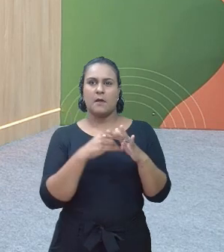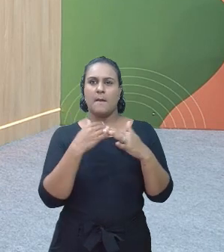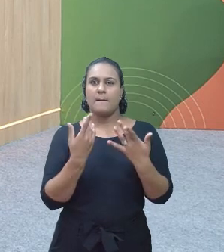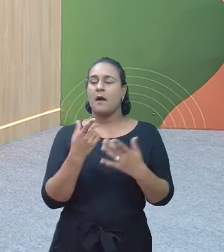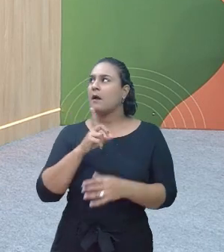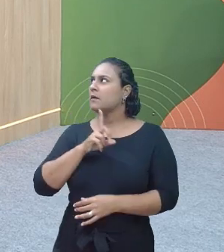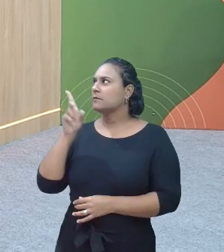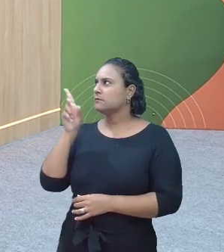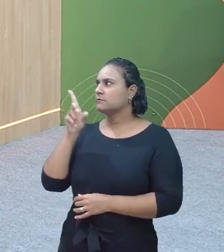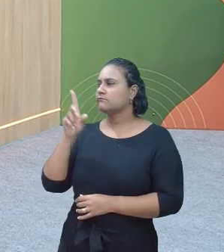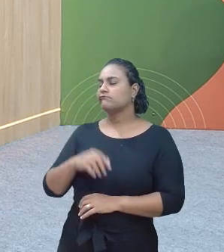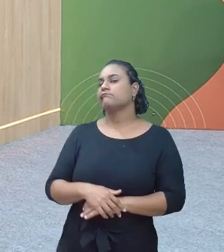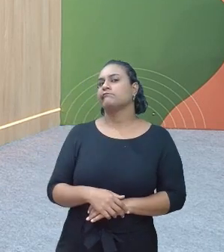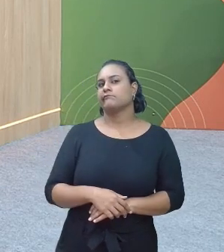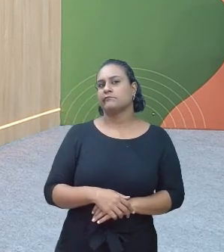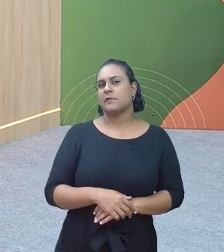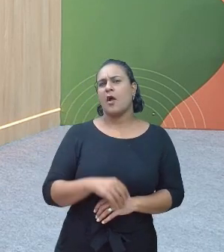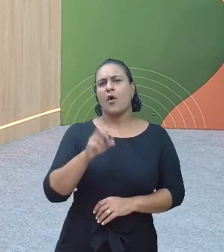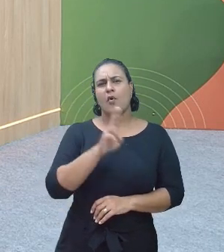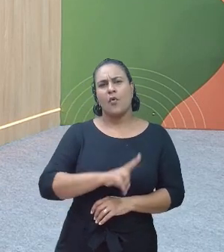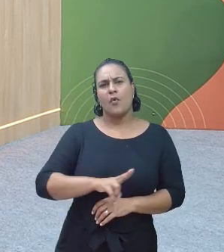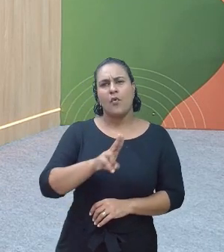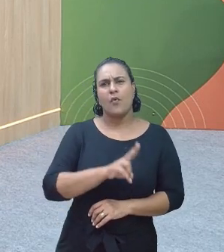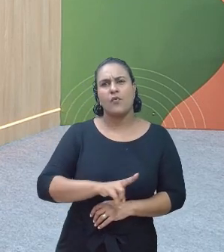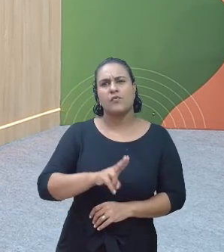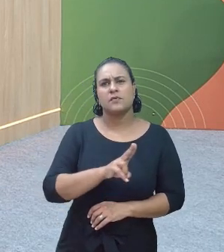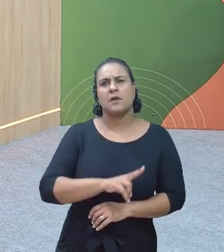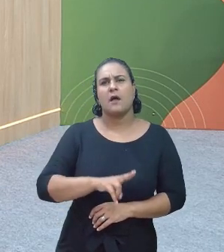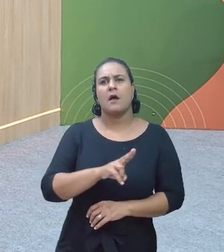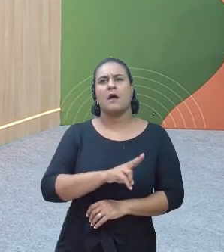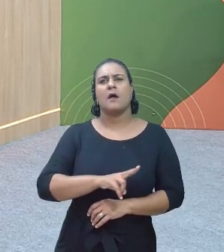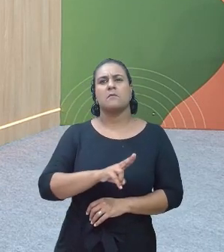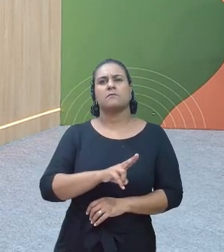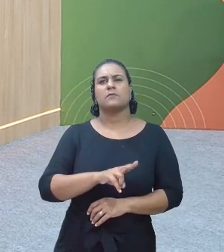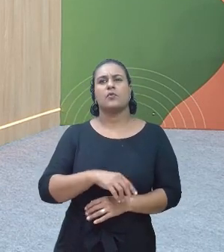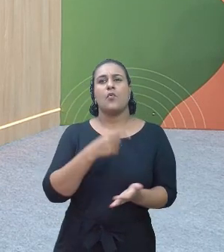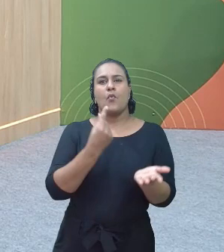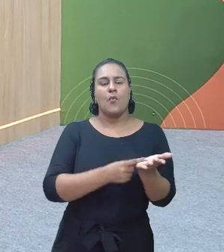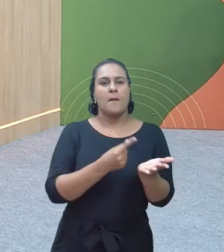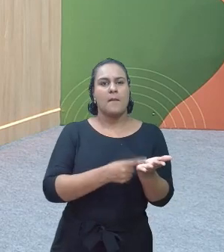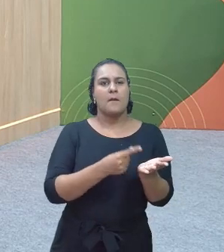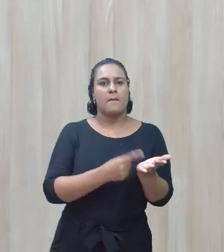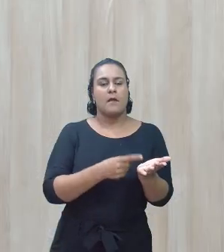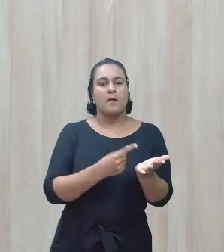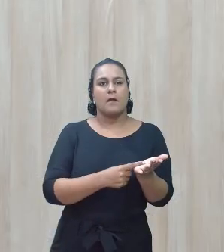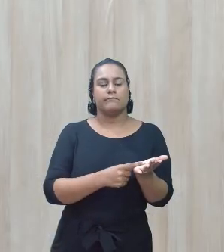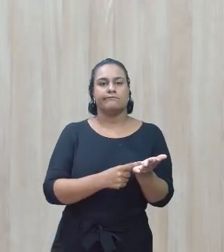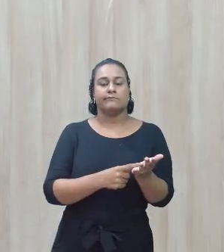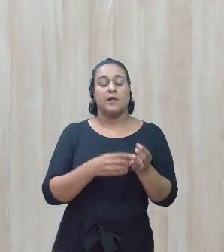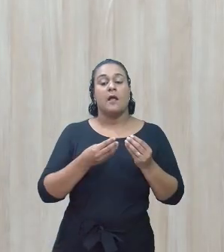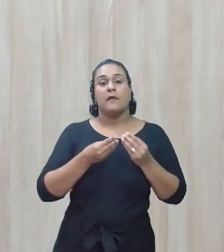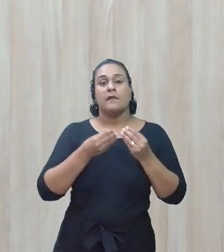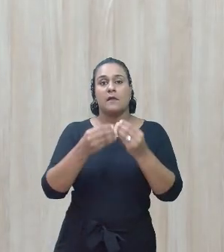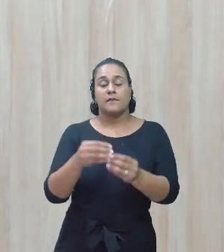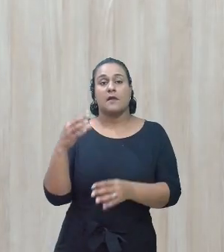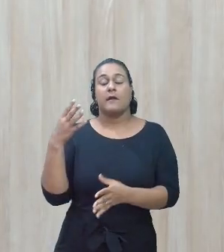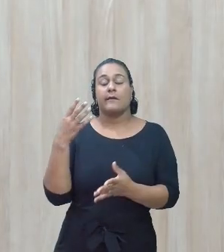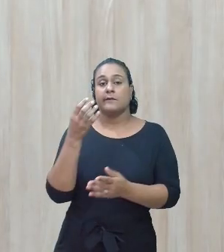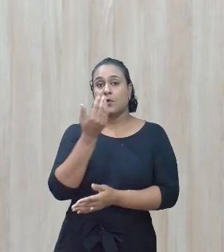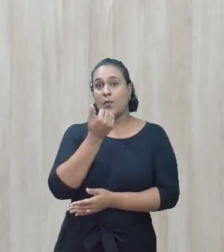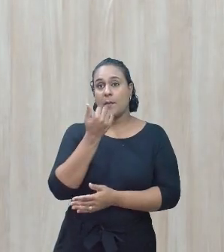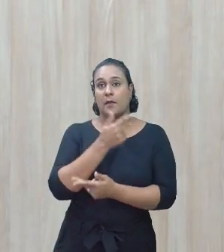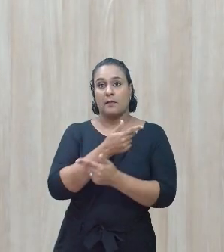tinha assim, ó, já havia usado um app de delivery antes da pandemia. Então, antes da pandemia, as pessoas já tinham o costume